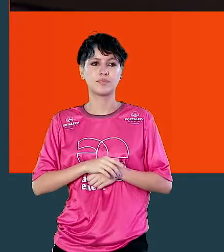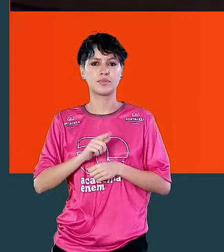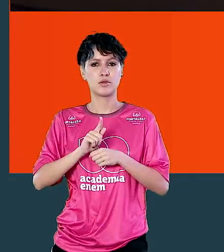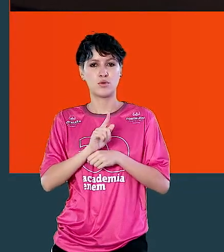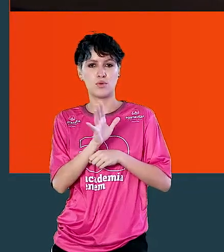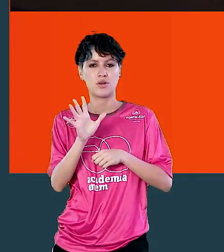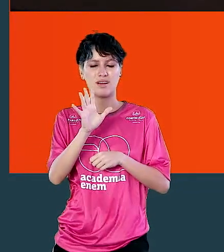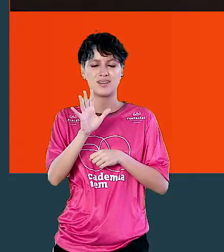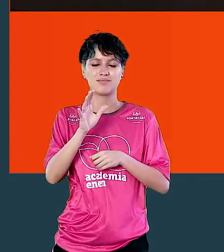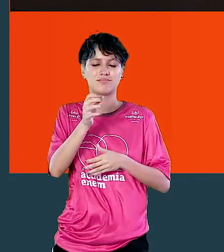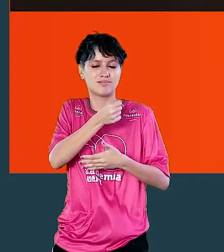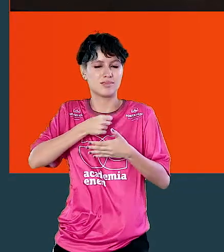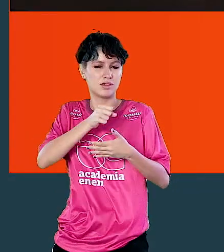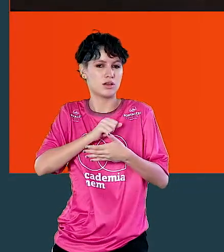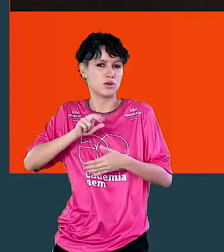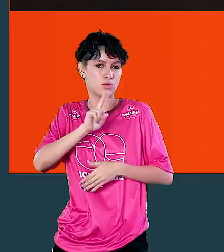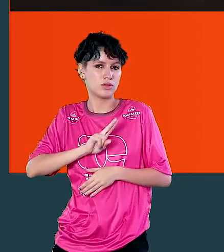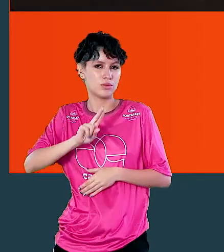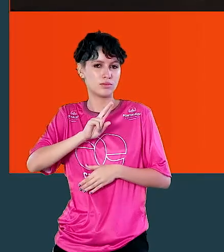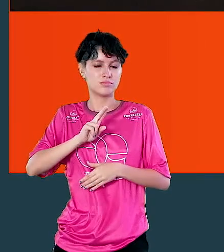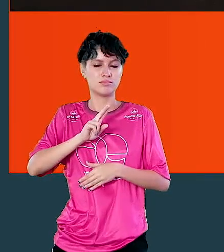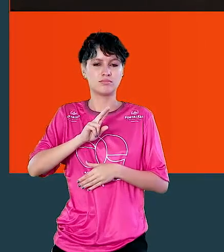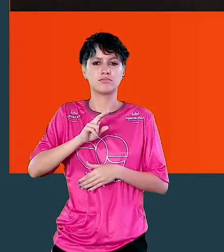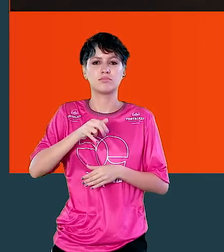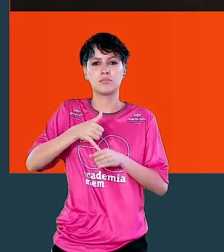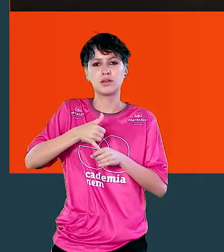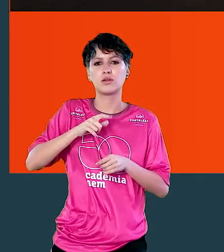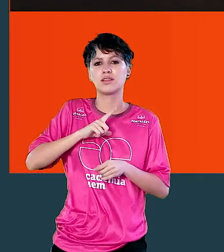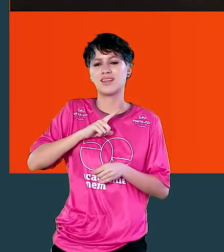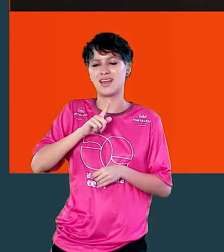GLP, gasolina, o que mais?